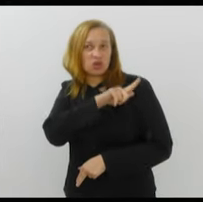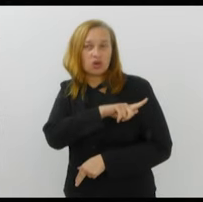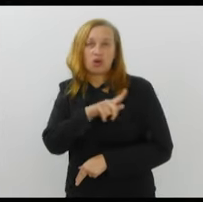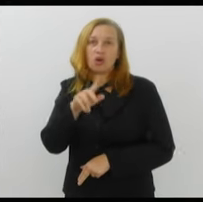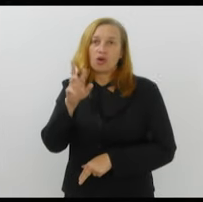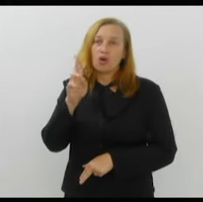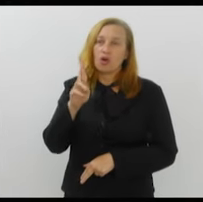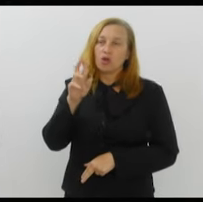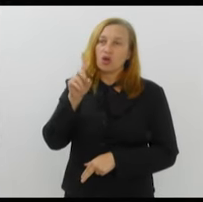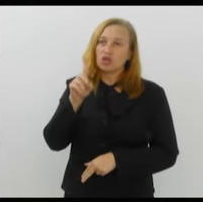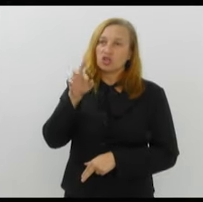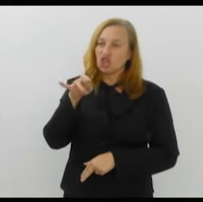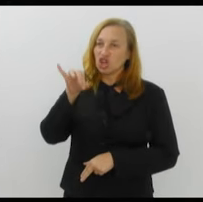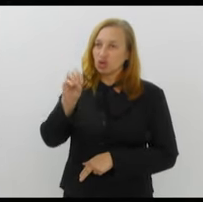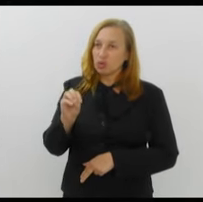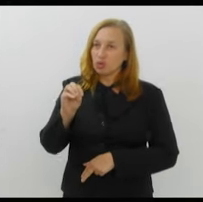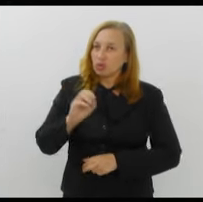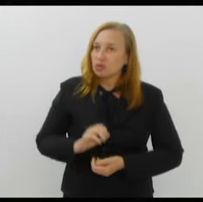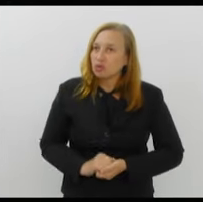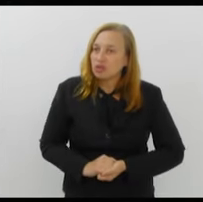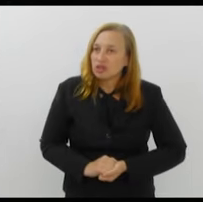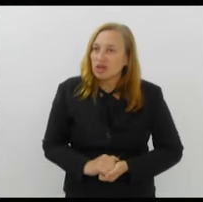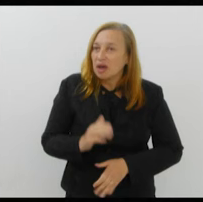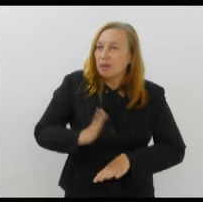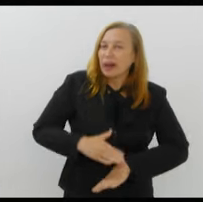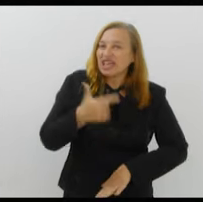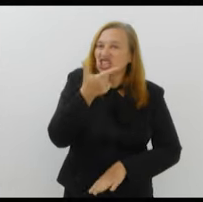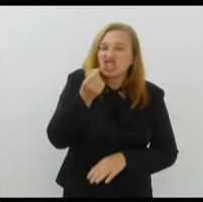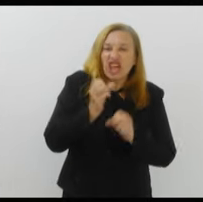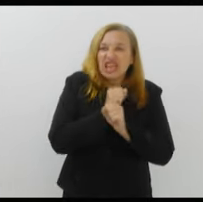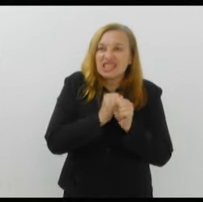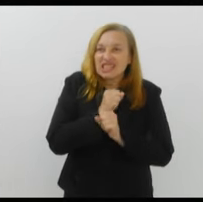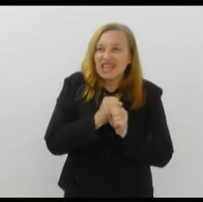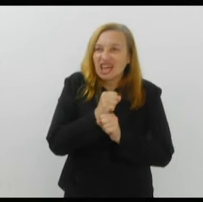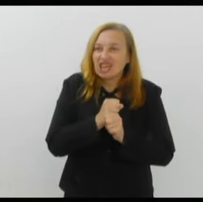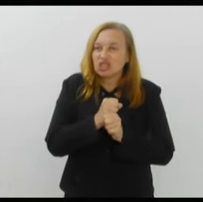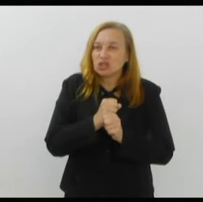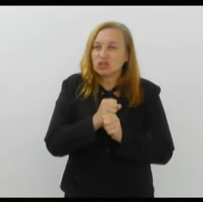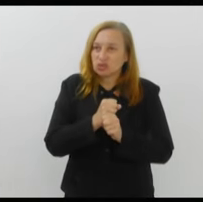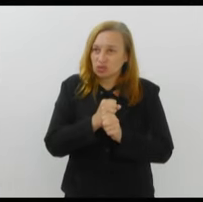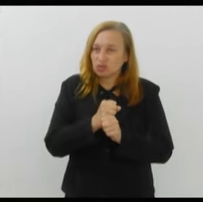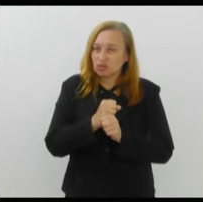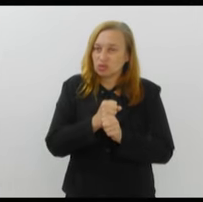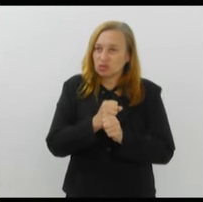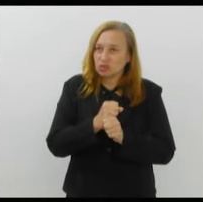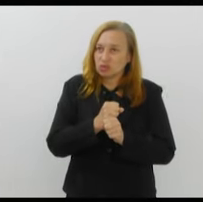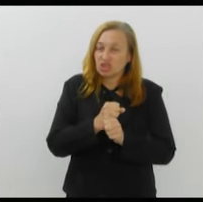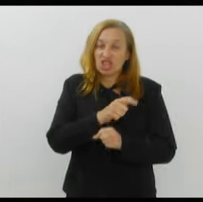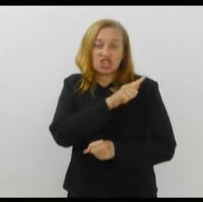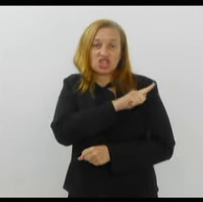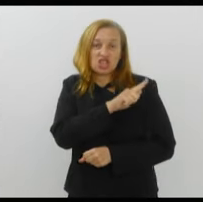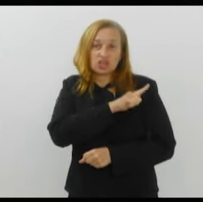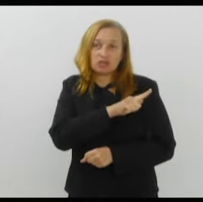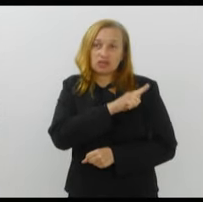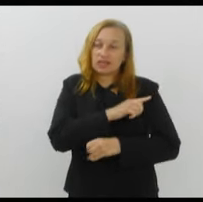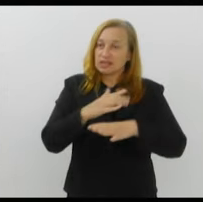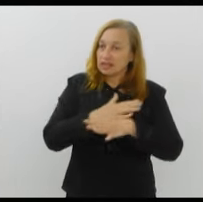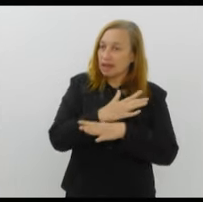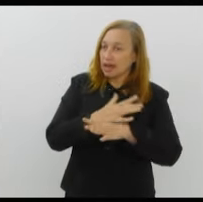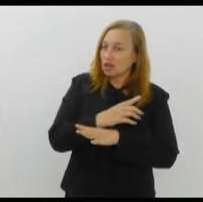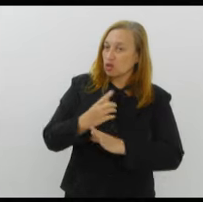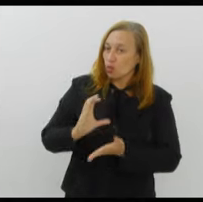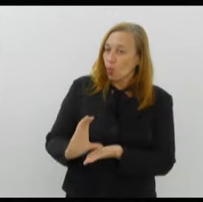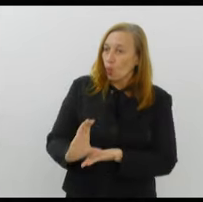Grael, que há mais de 10 anos toma conta da cidade, um orçamento multibilionário,